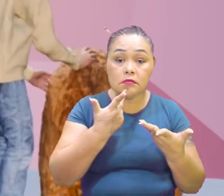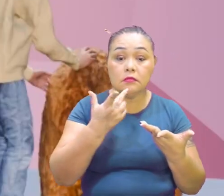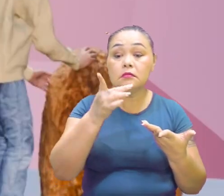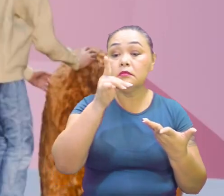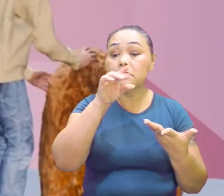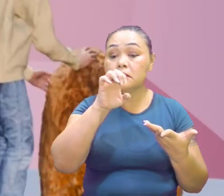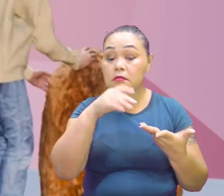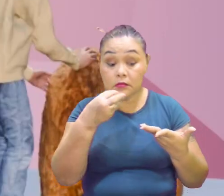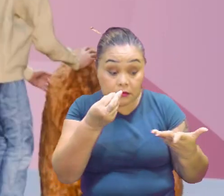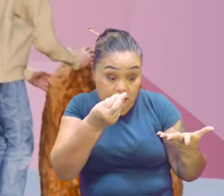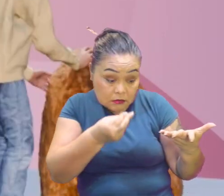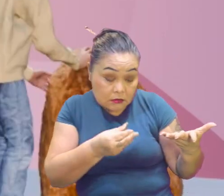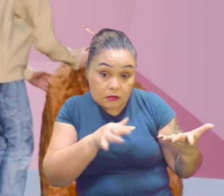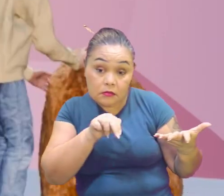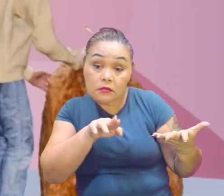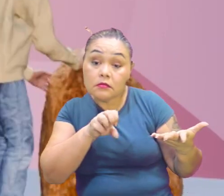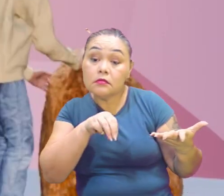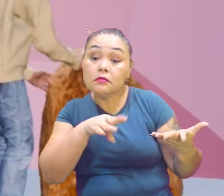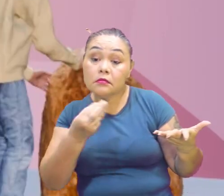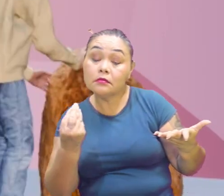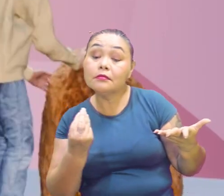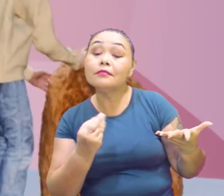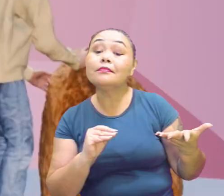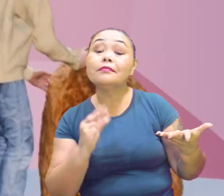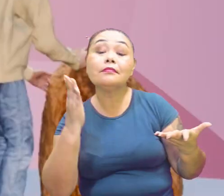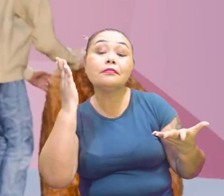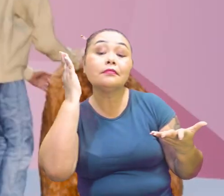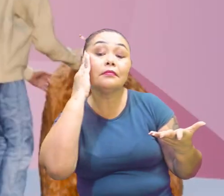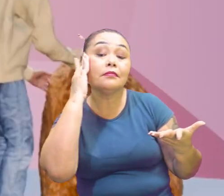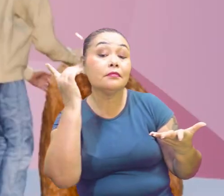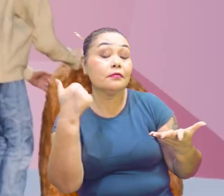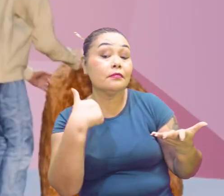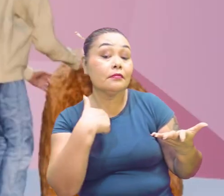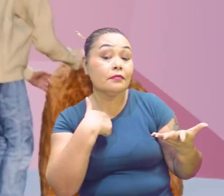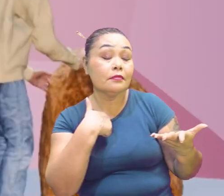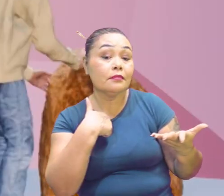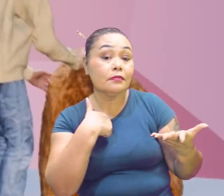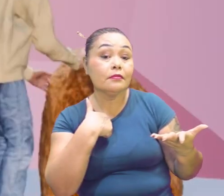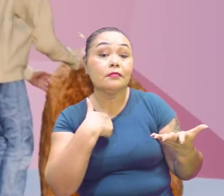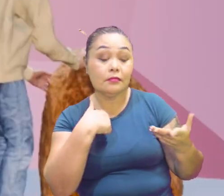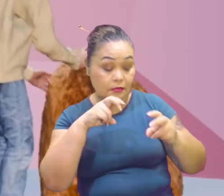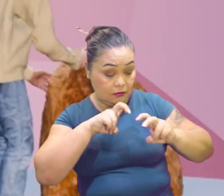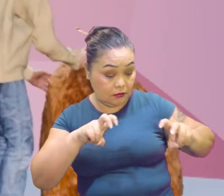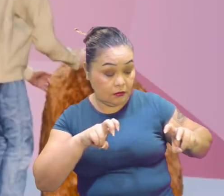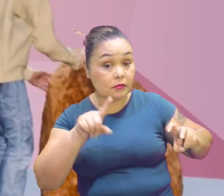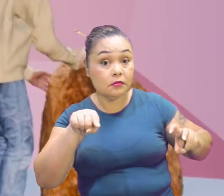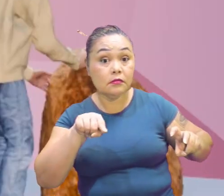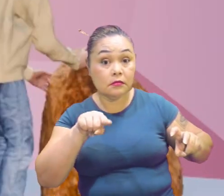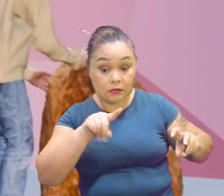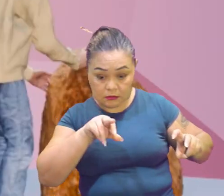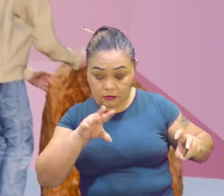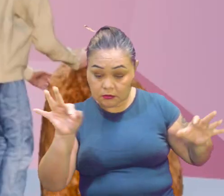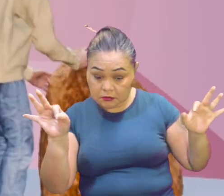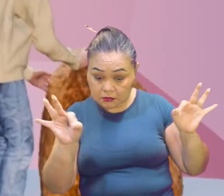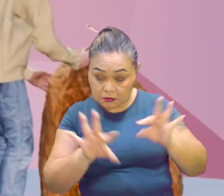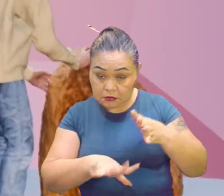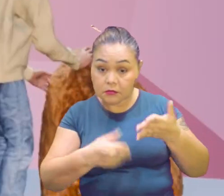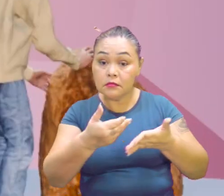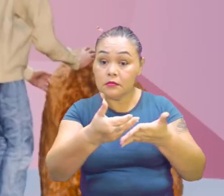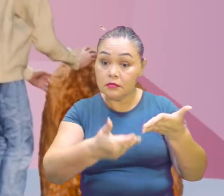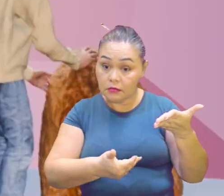dessa forma, o que eu vou entender? Eu, enquanto corretora, vou entender que você já vai finalizar o